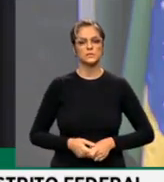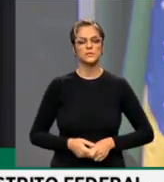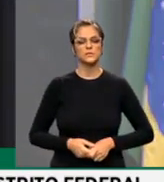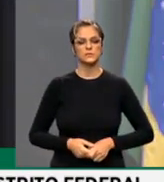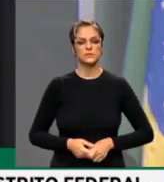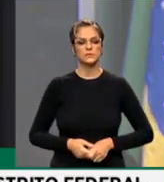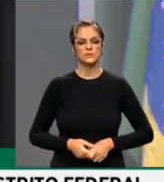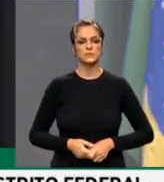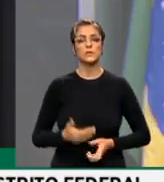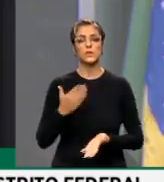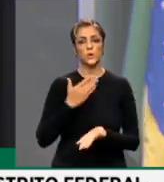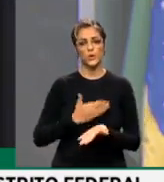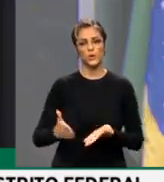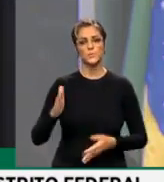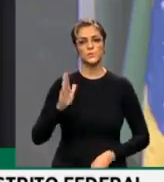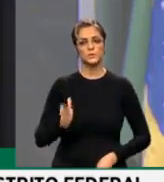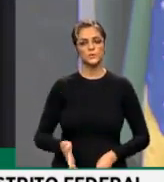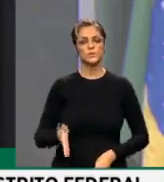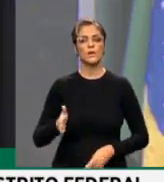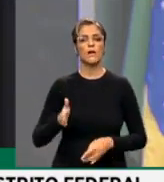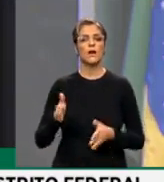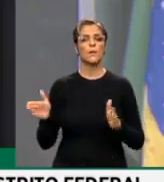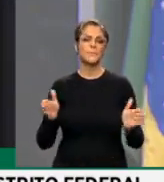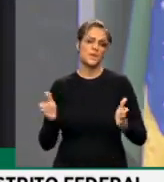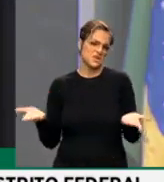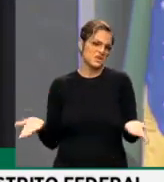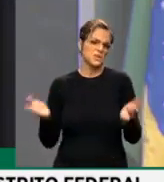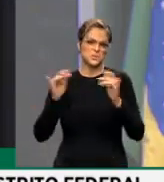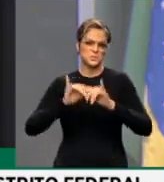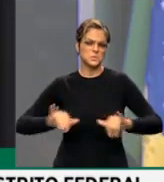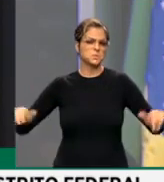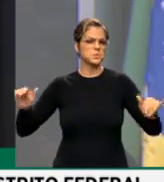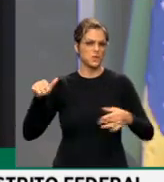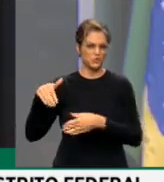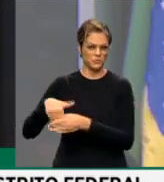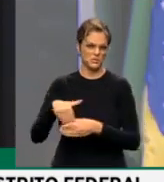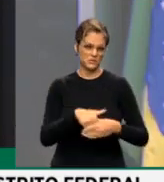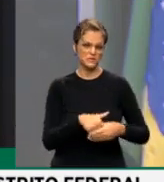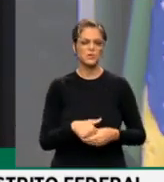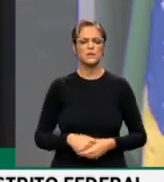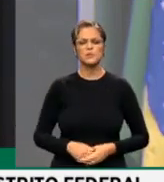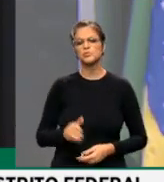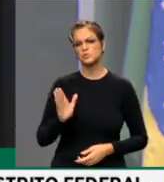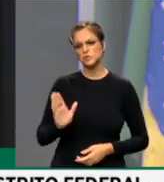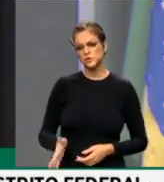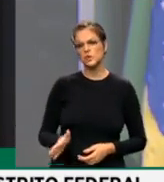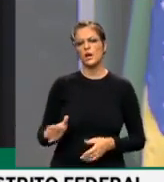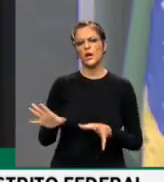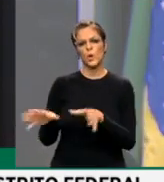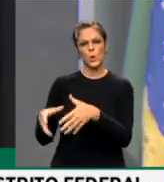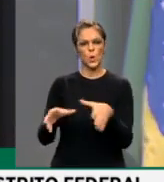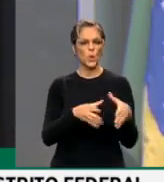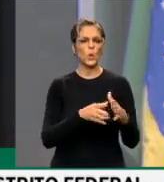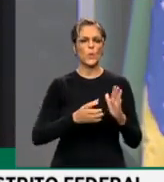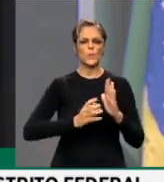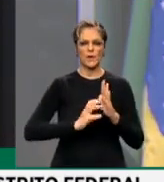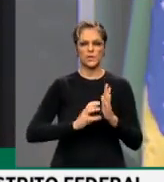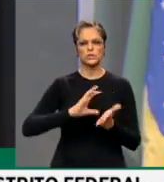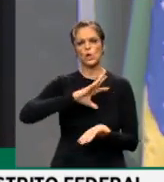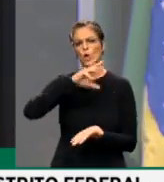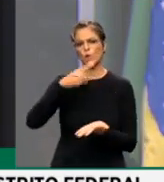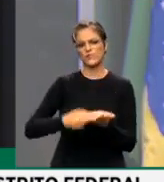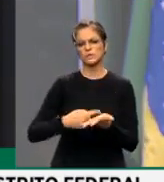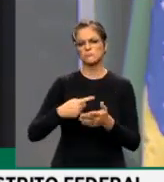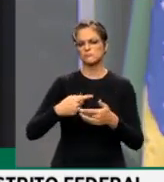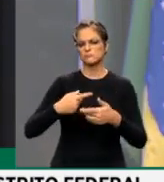Começou o período eleitoral, praticamente, convenções partidárias. E eu venho aqui na tribuna